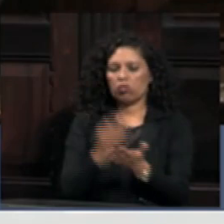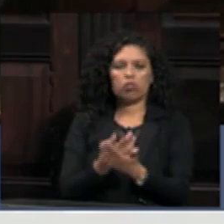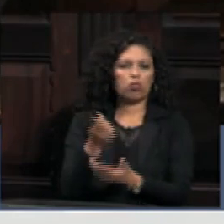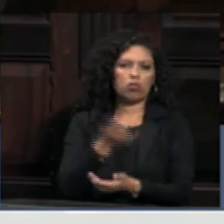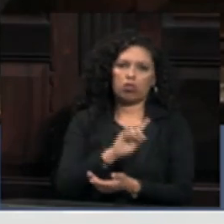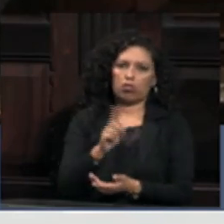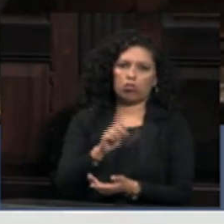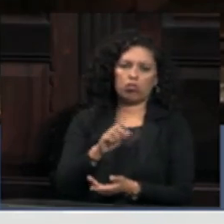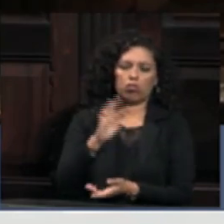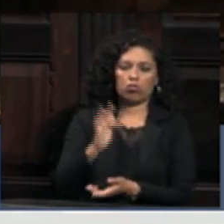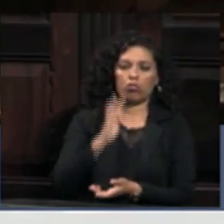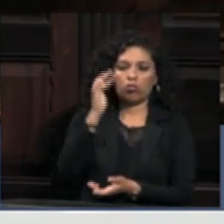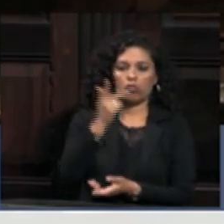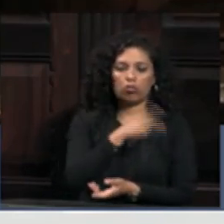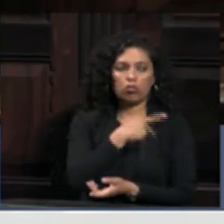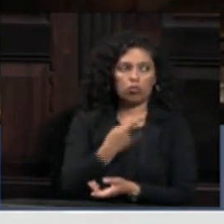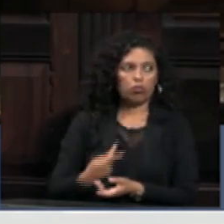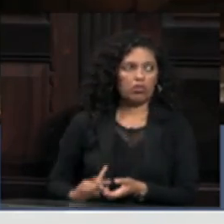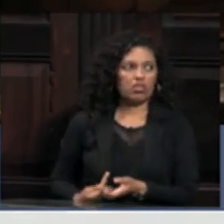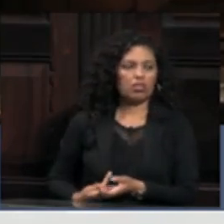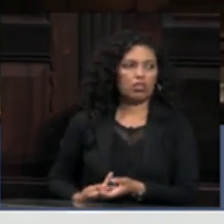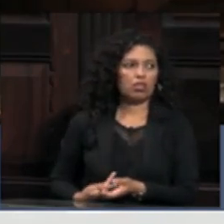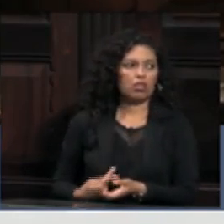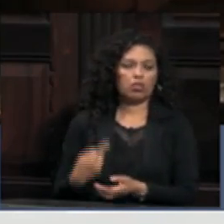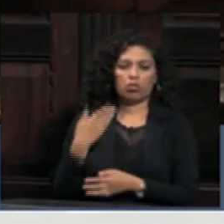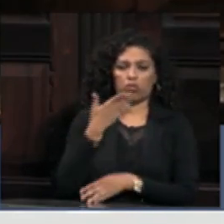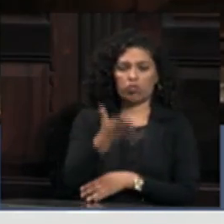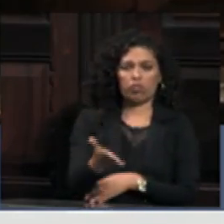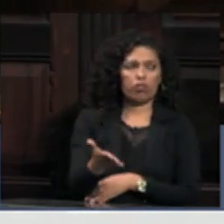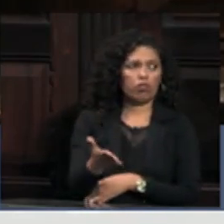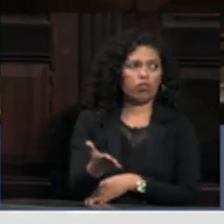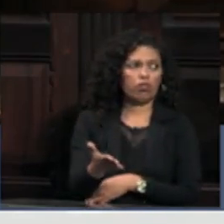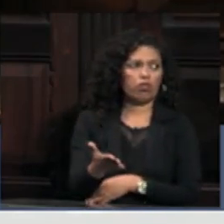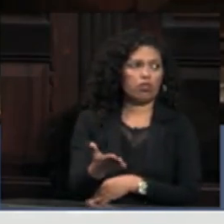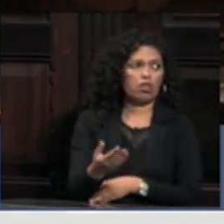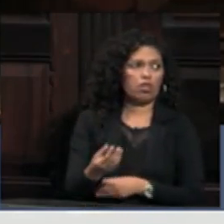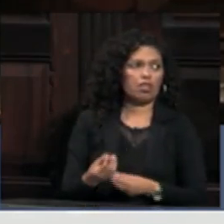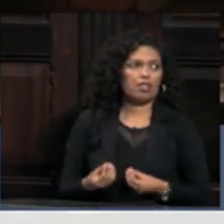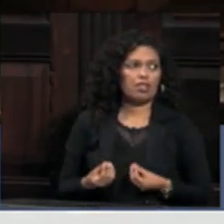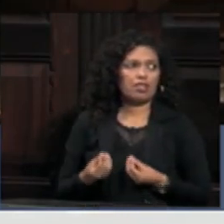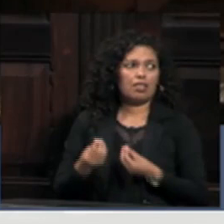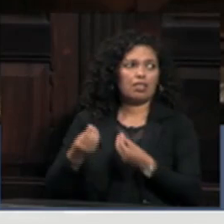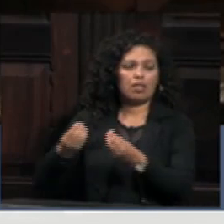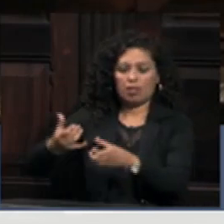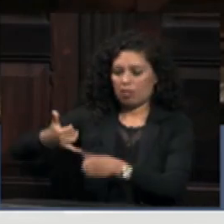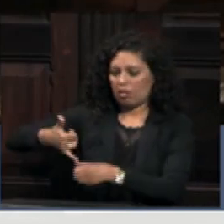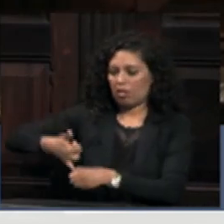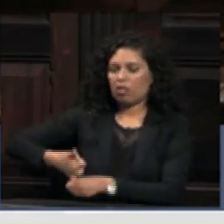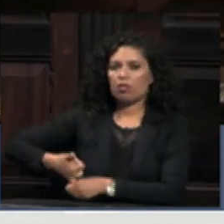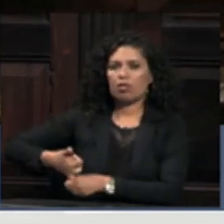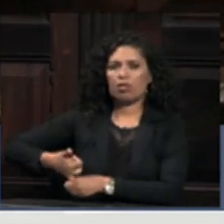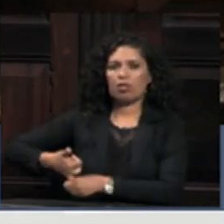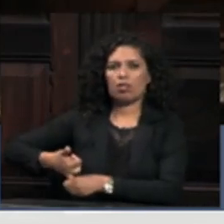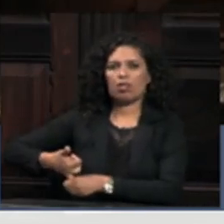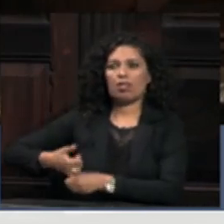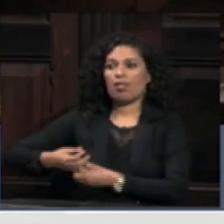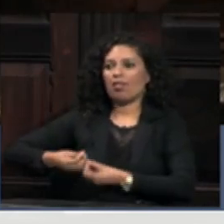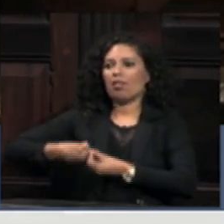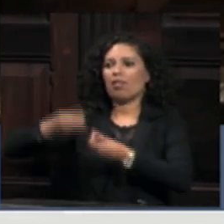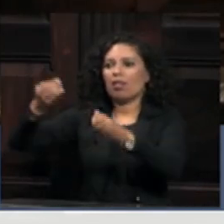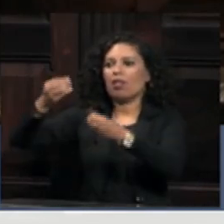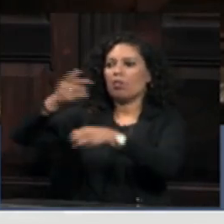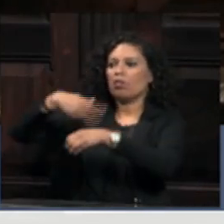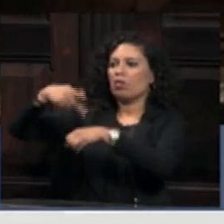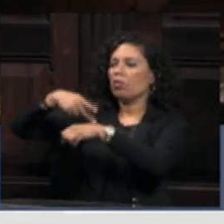presidente vá, por exemplo, entregar o petróleo da camada do pré-sal, que ao